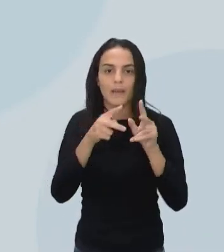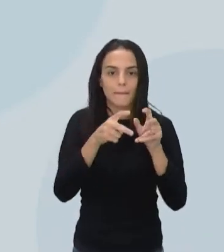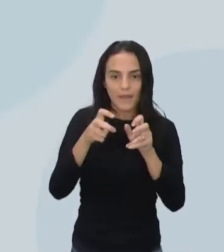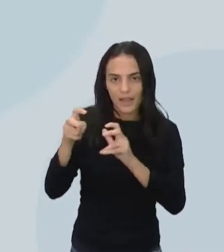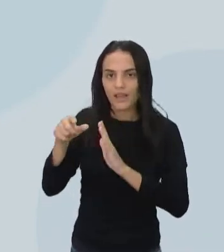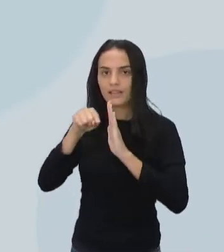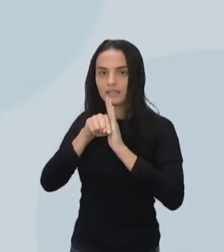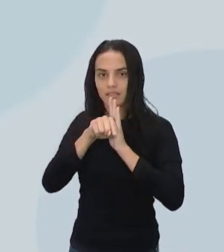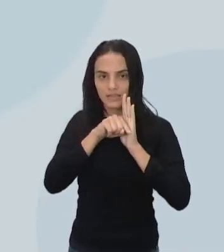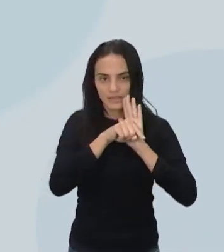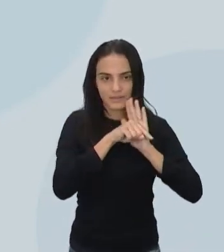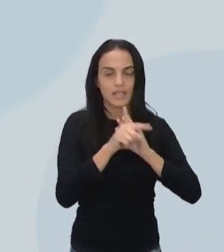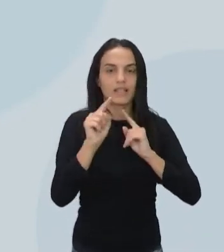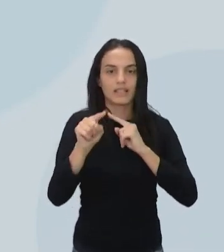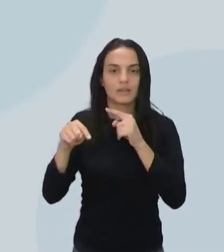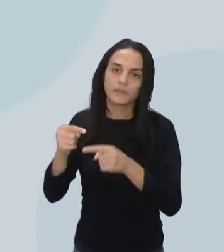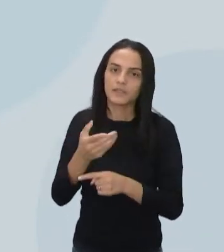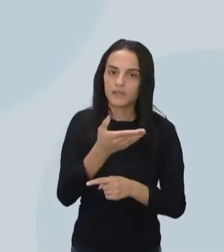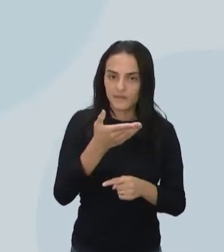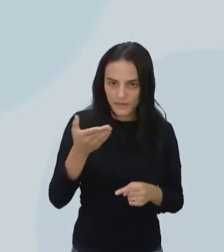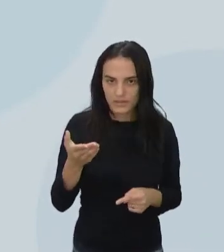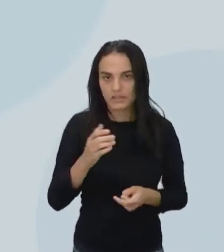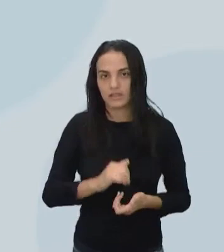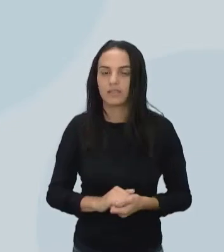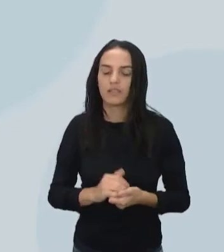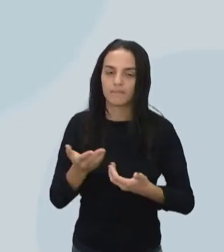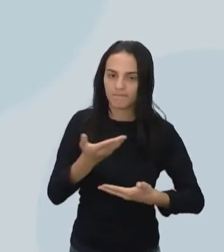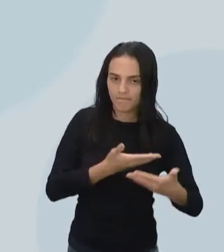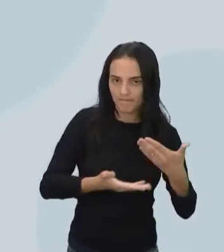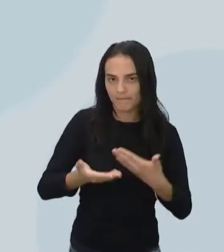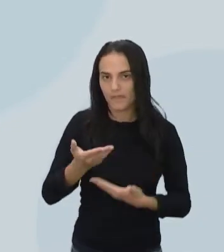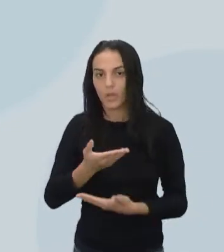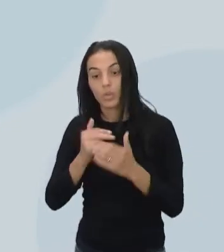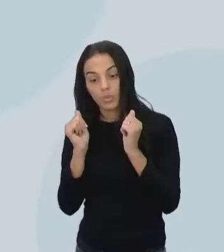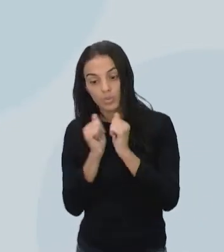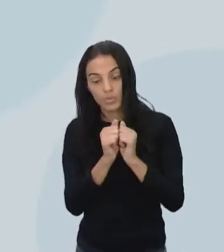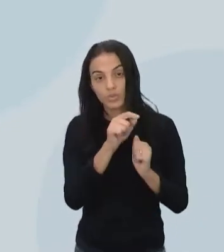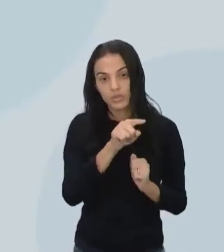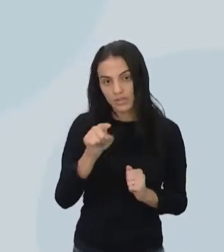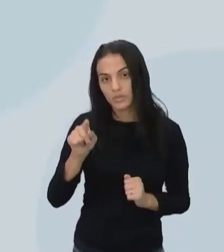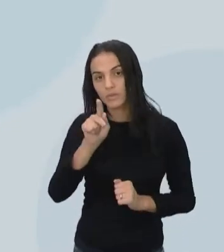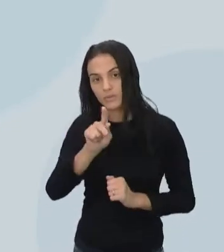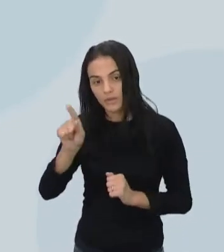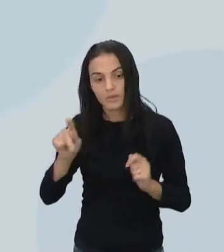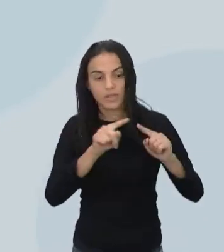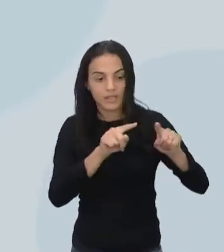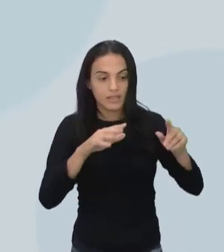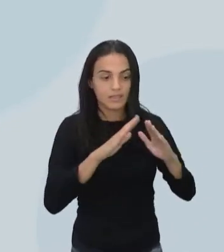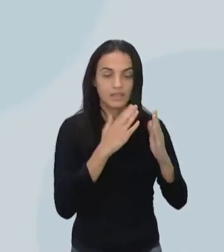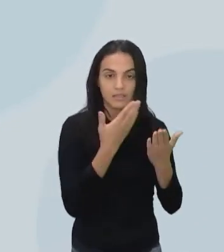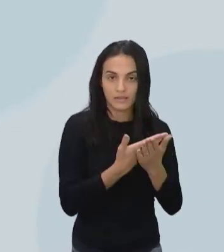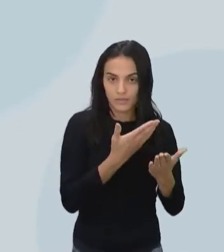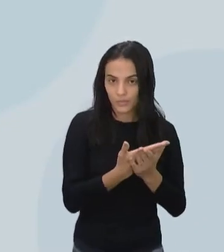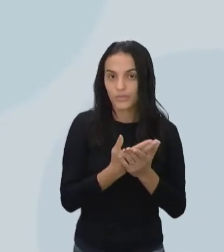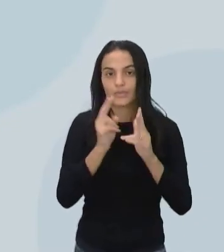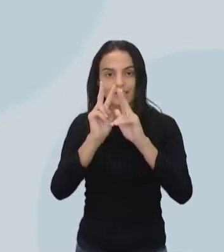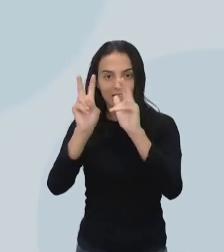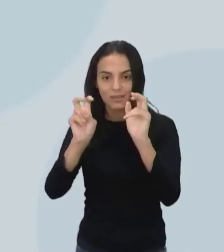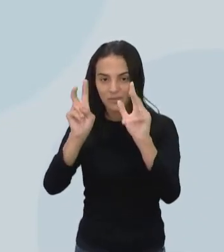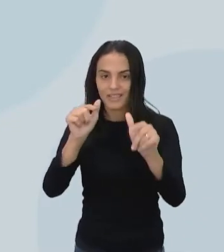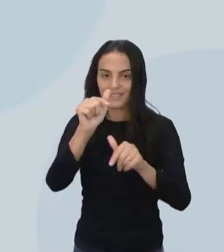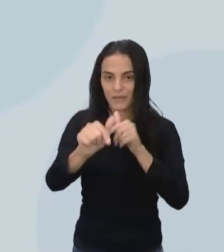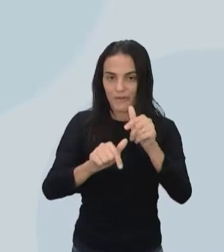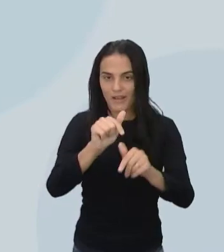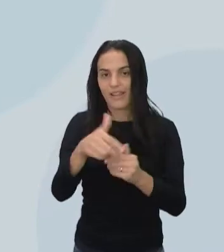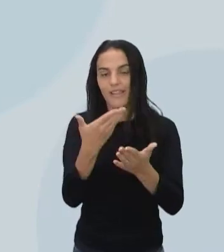aqui investigativo, para depois você poder estar dialogando com o seu professor em sala de aula sobre a temática trabalhada em nossa aula de